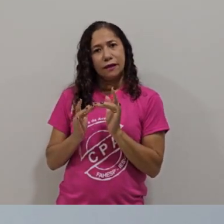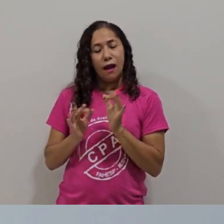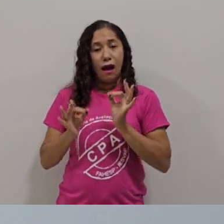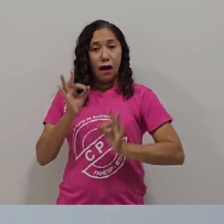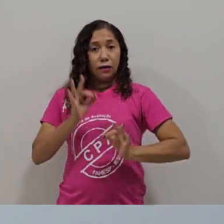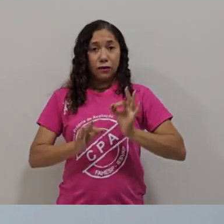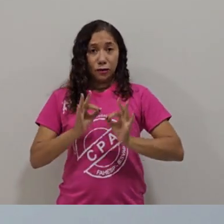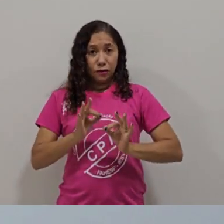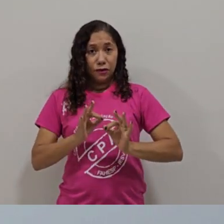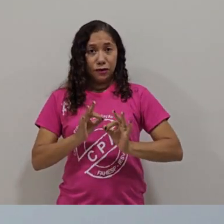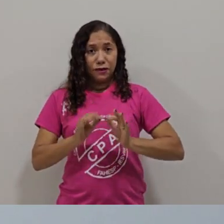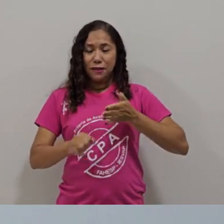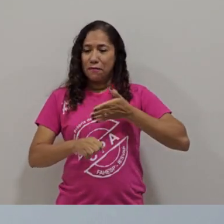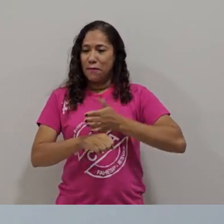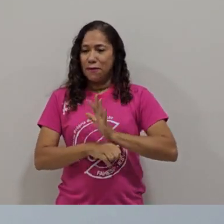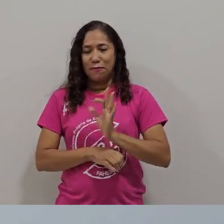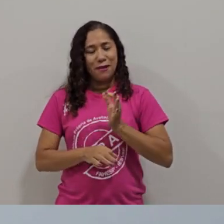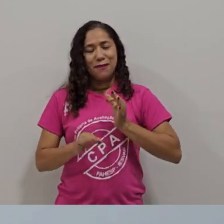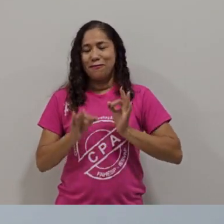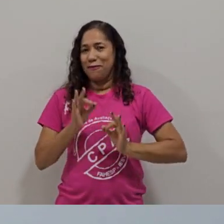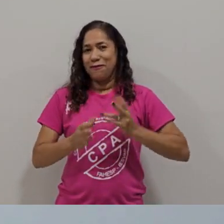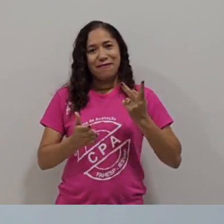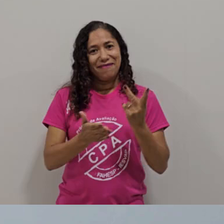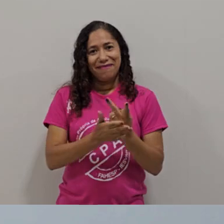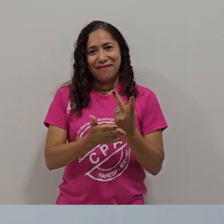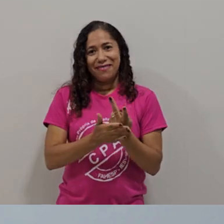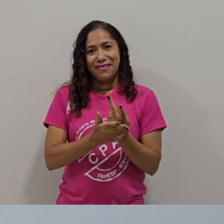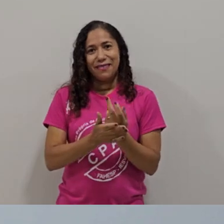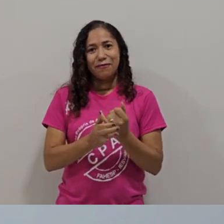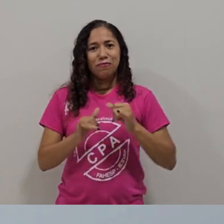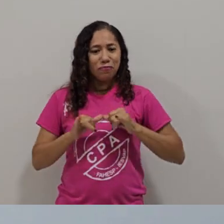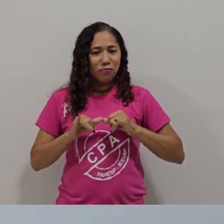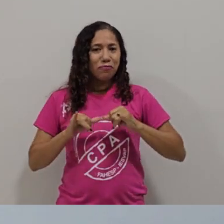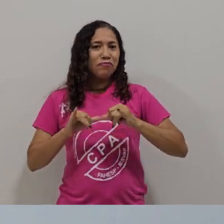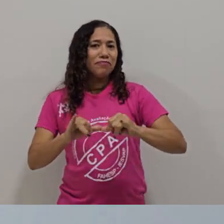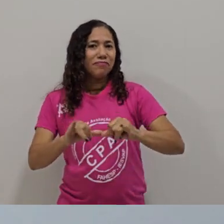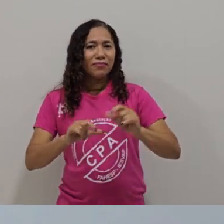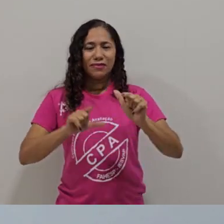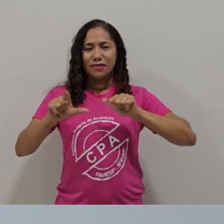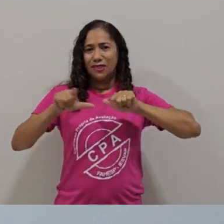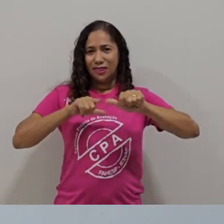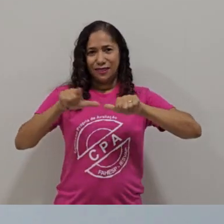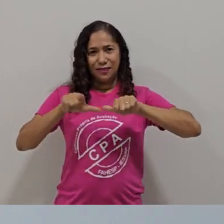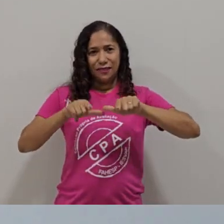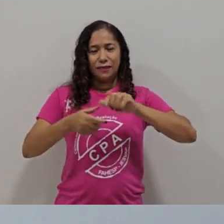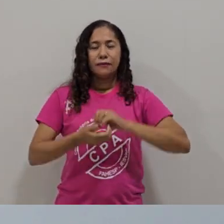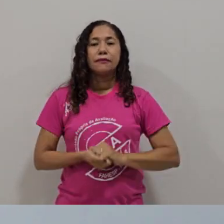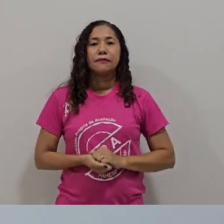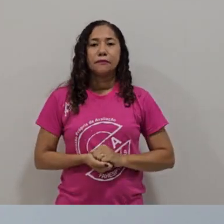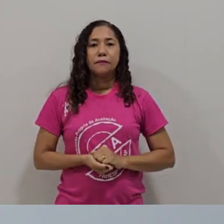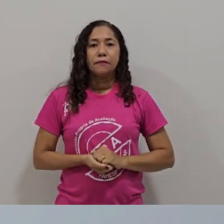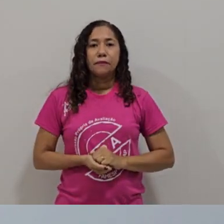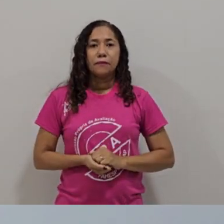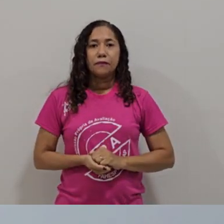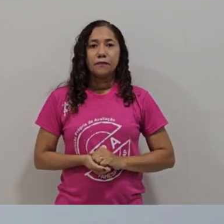justiça, também existe uma injustiça social muito grande no mercado de trabalho. E não